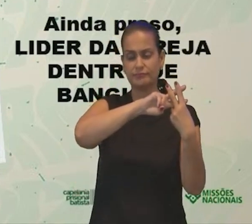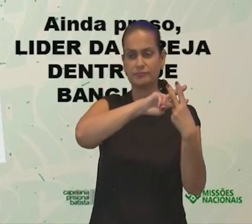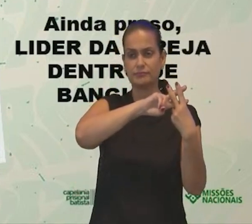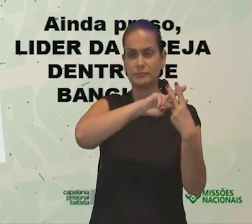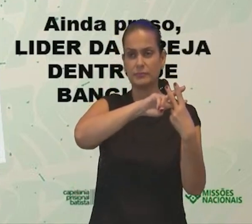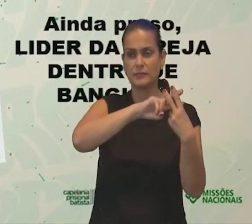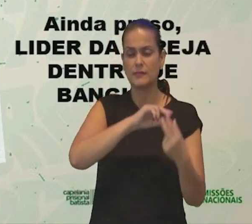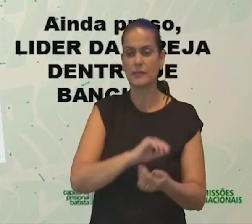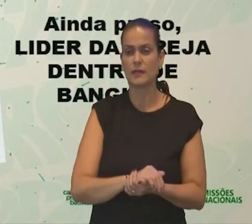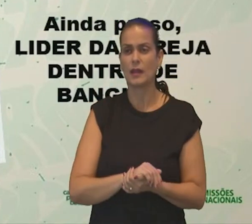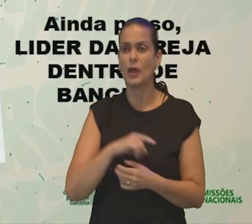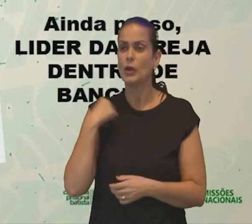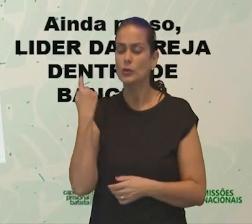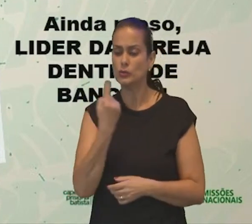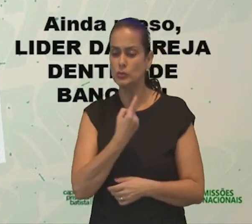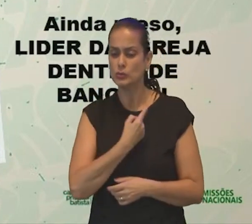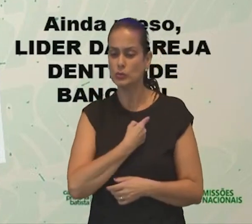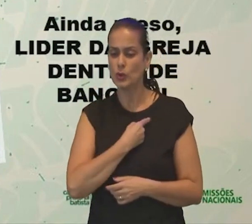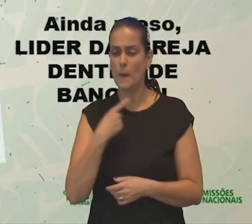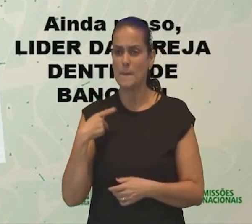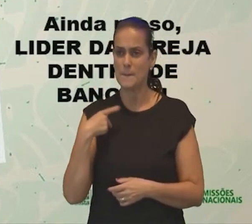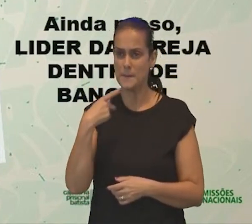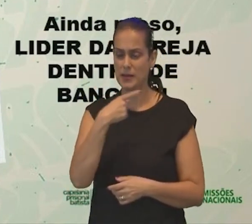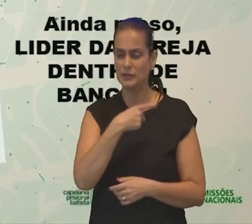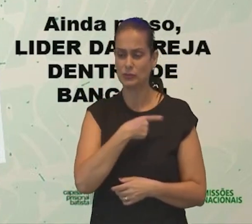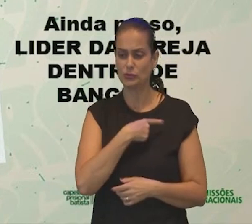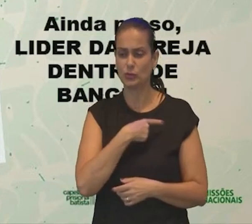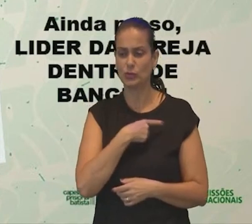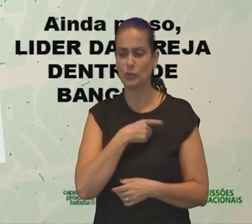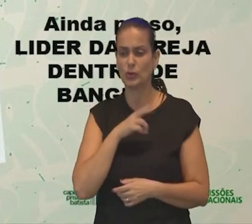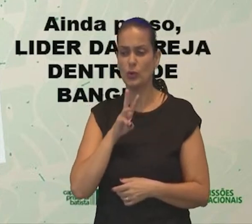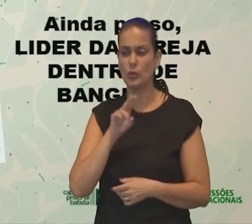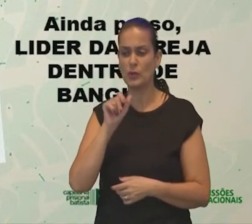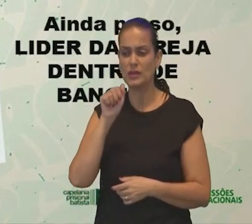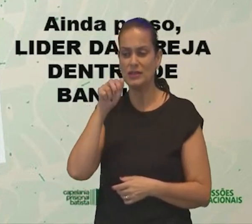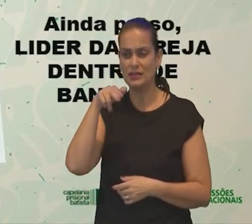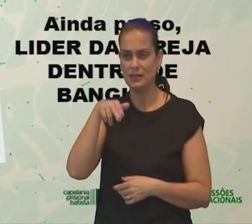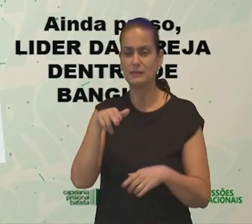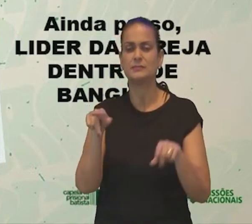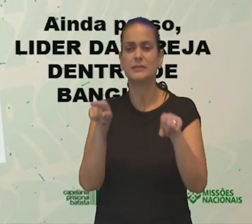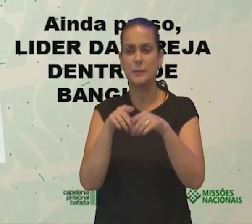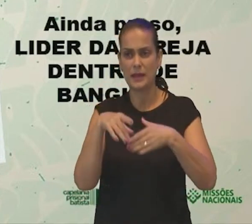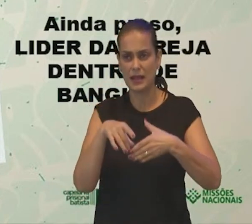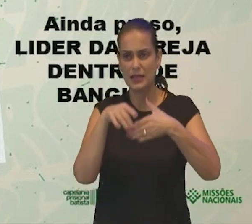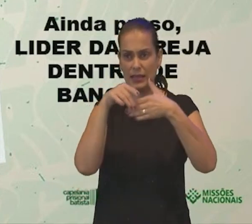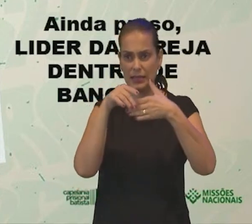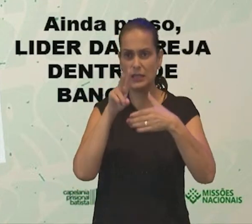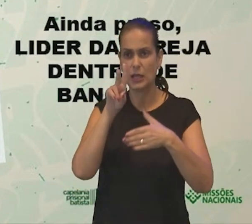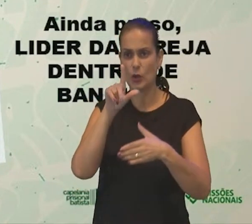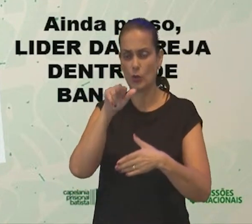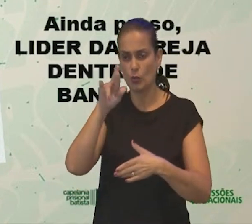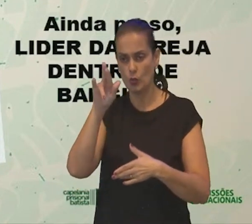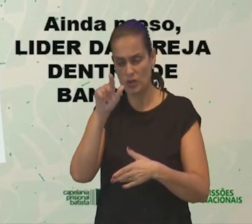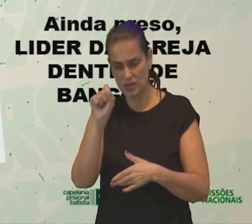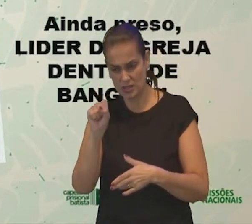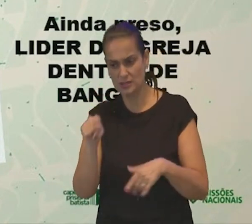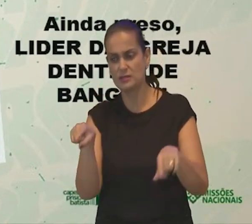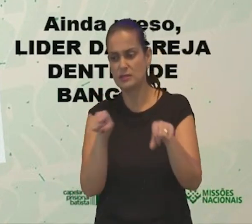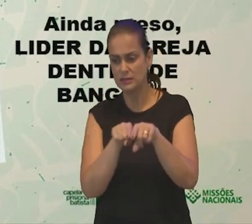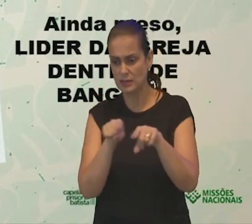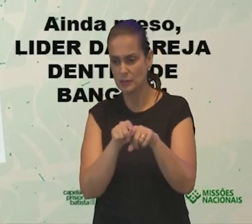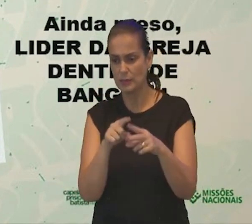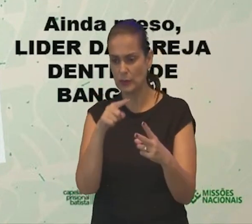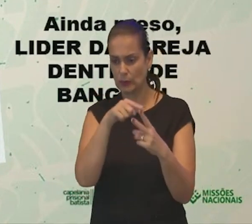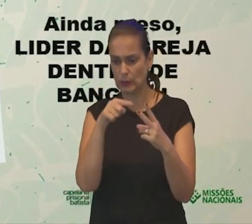onde o nosso pastor William, né, e o líder pastor Luiz, está ali à frente